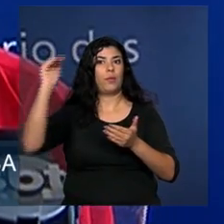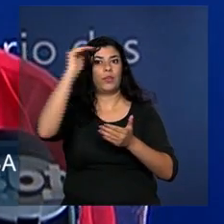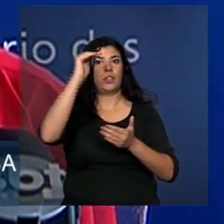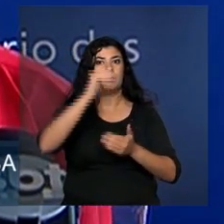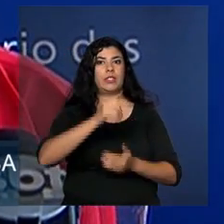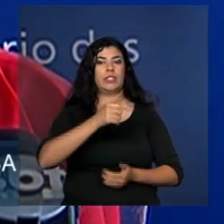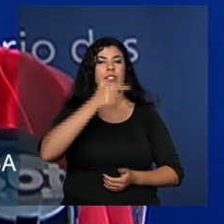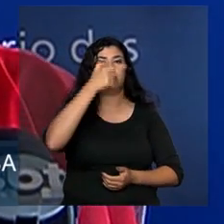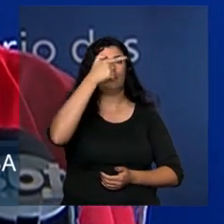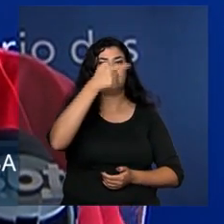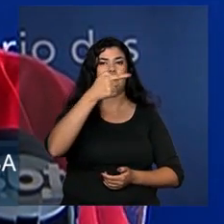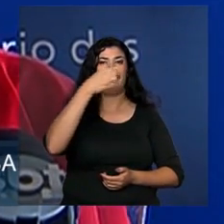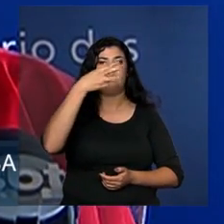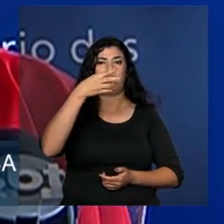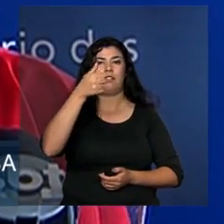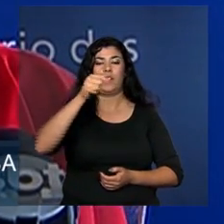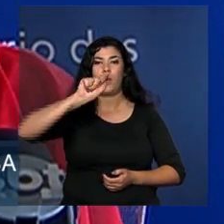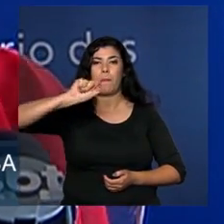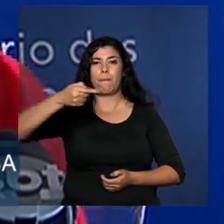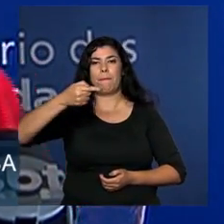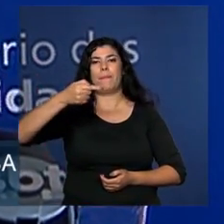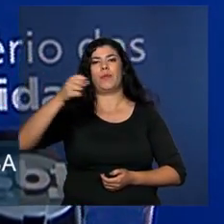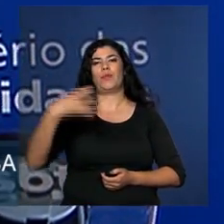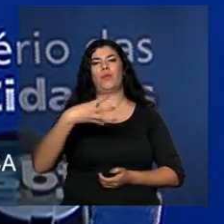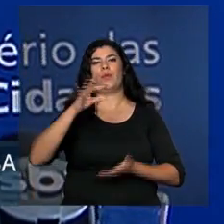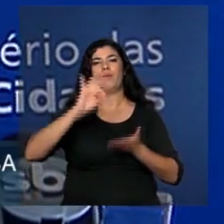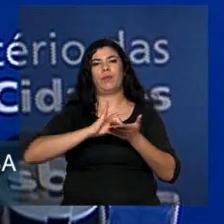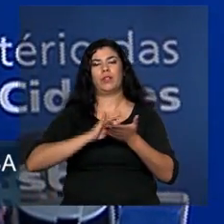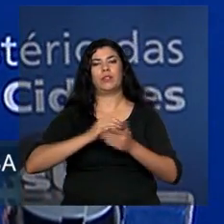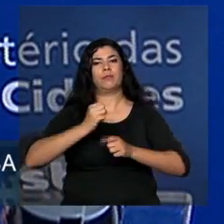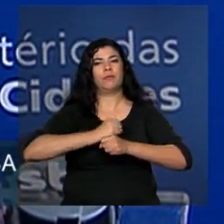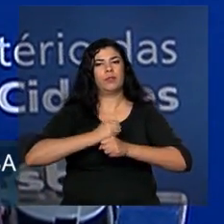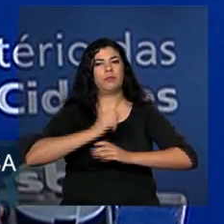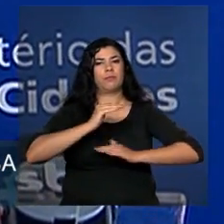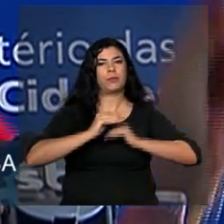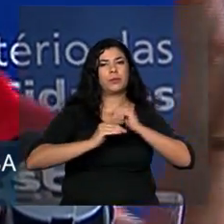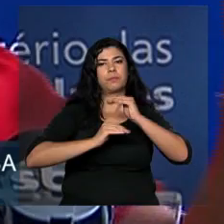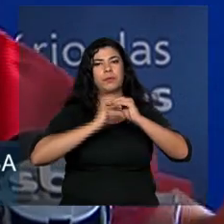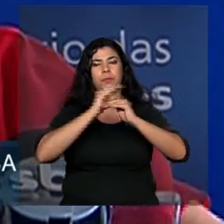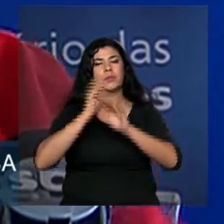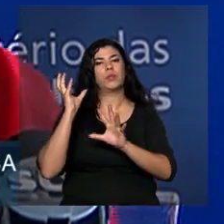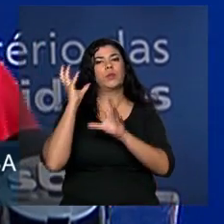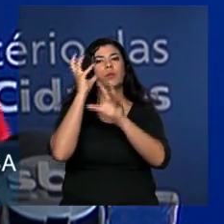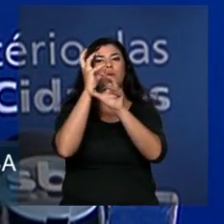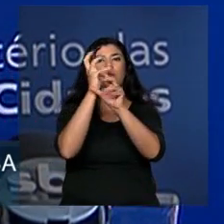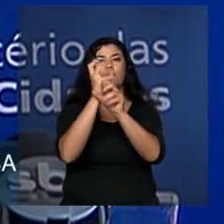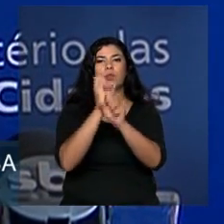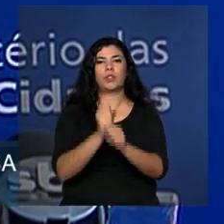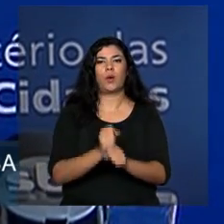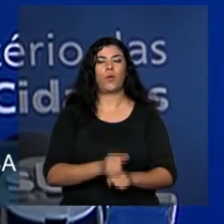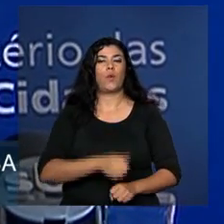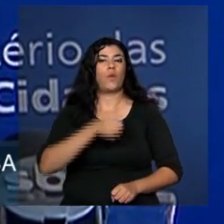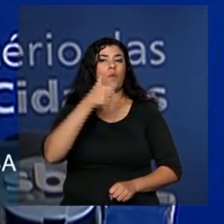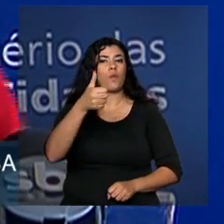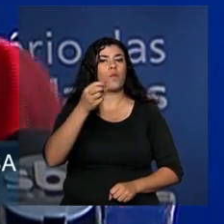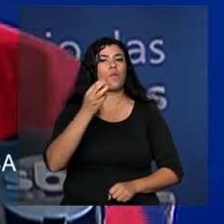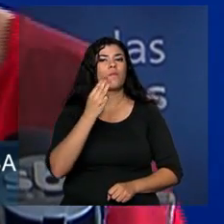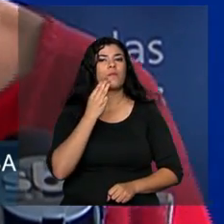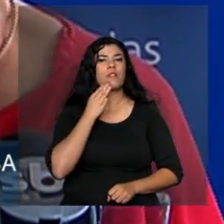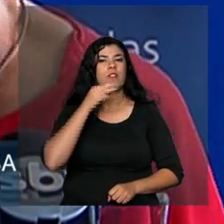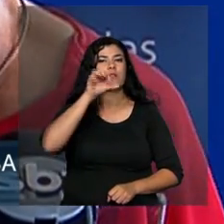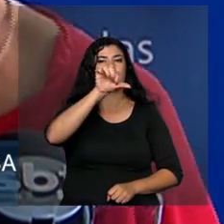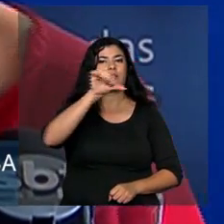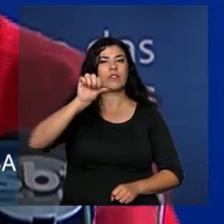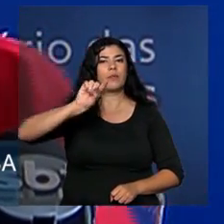731 mil matrículas, tá? Ano a ano foi crescendo. Total